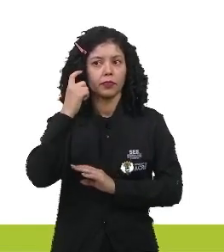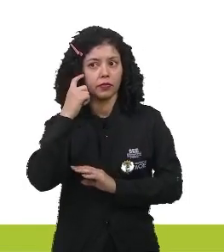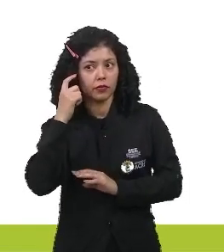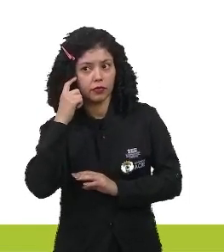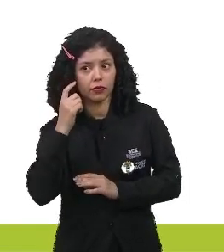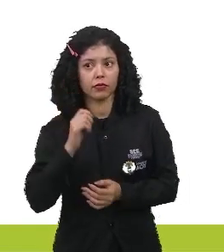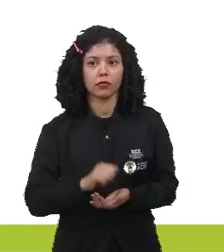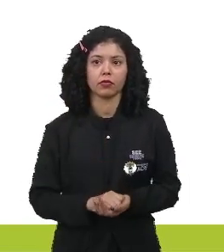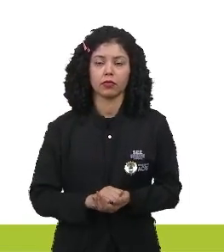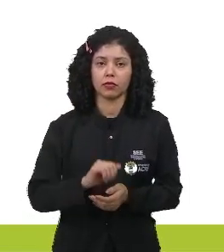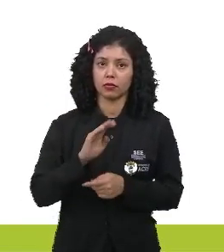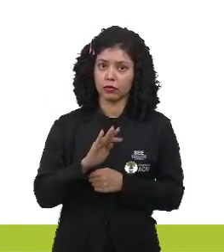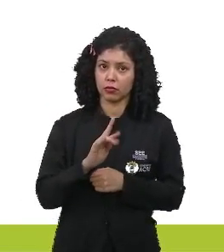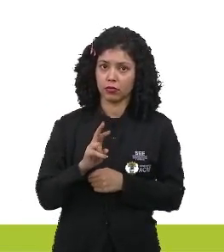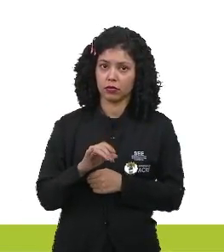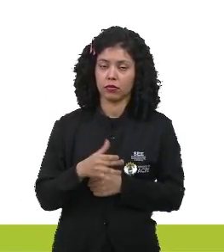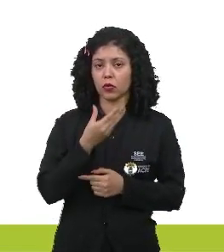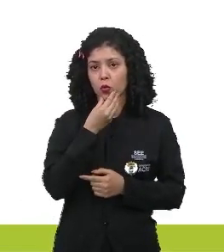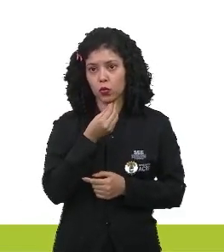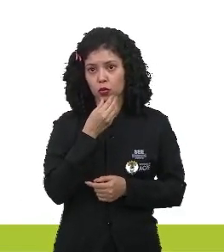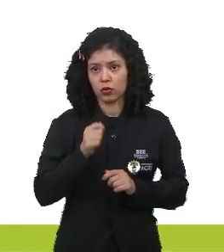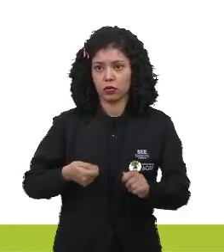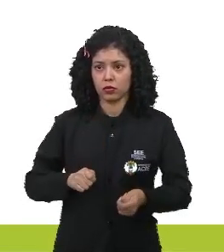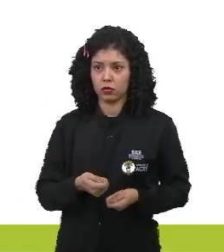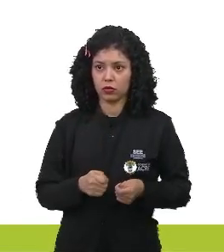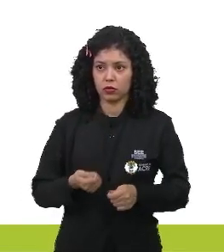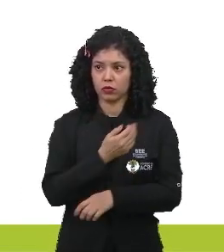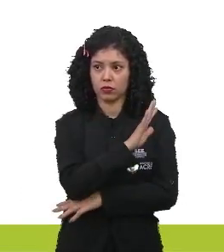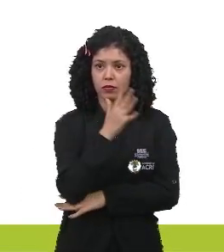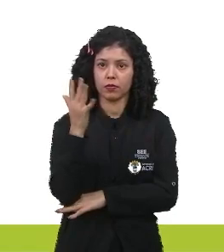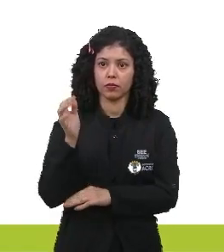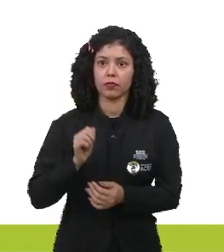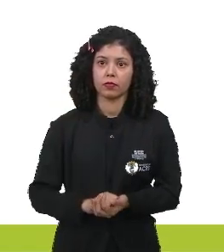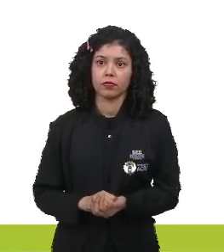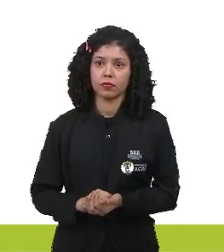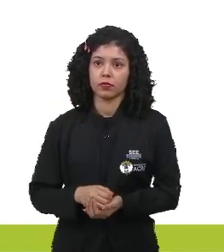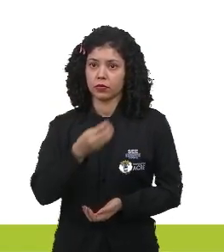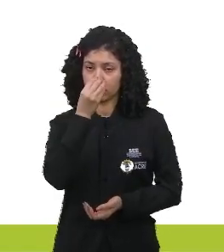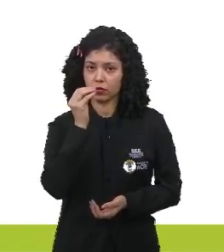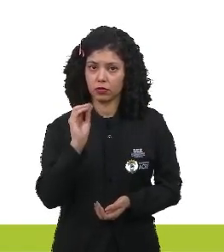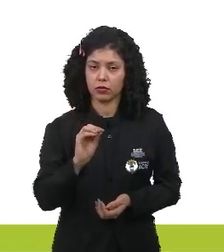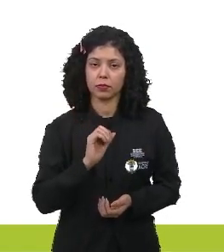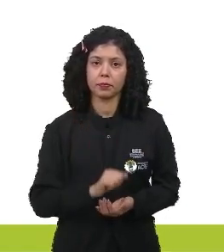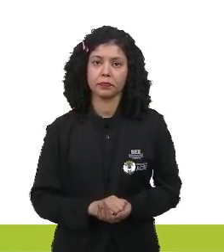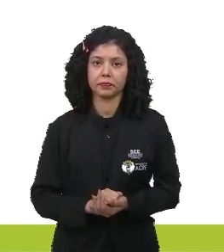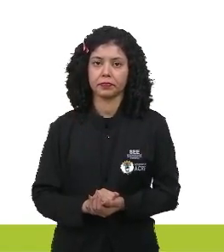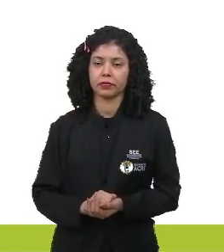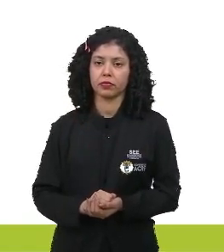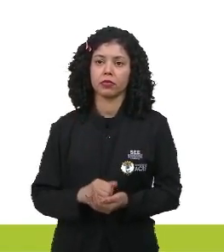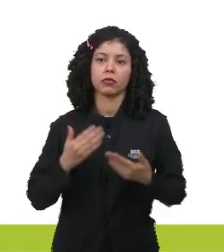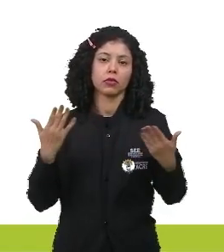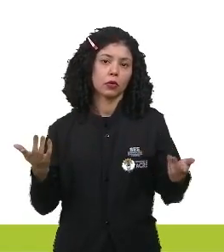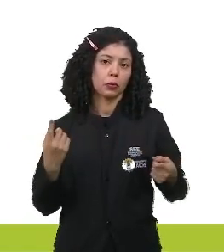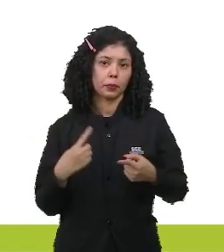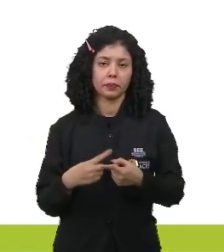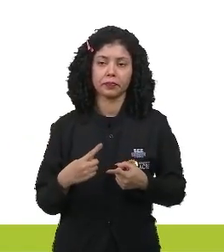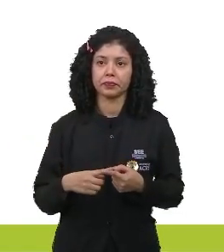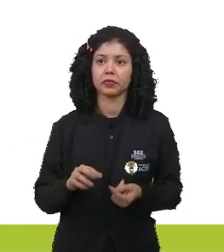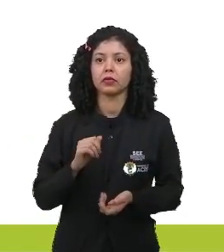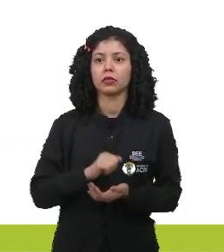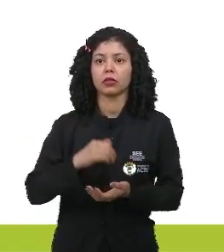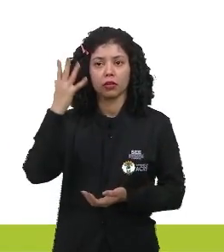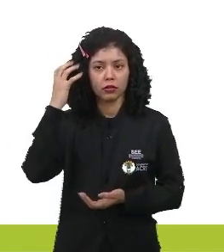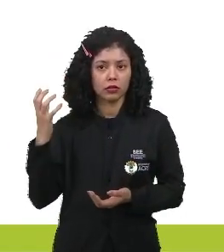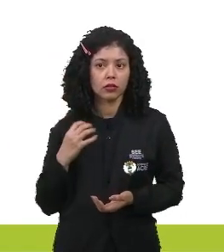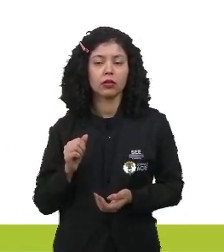Francis Bacon onde o homem deve dominar a natureza a ignorância acadêmica não porque roussea achava que